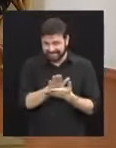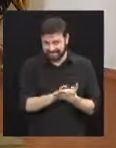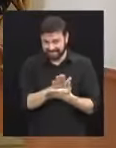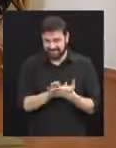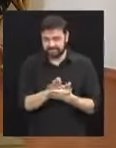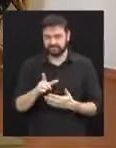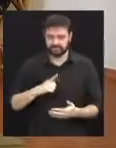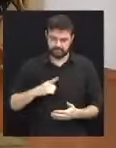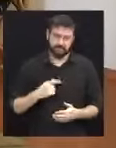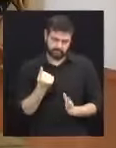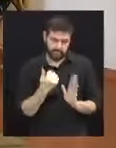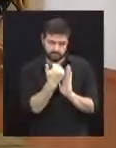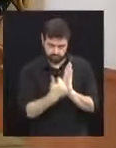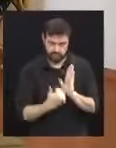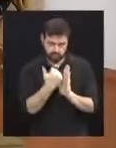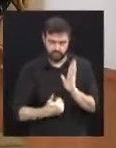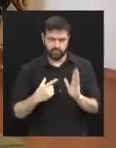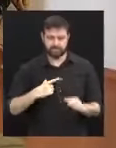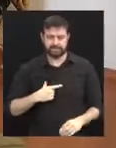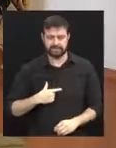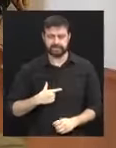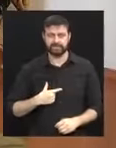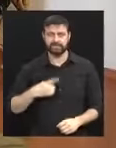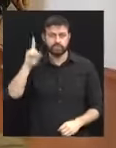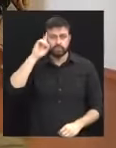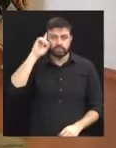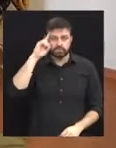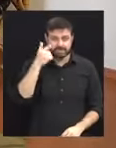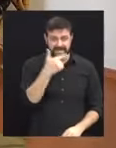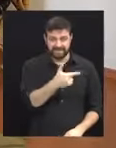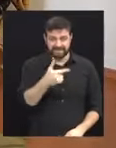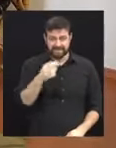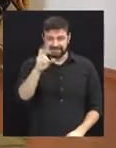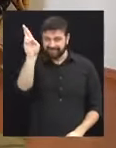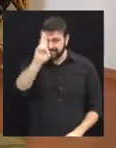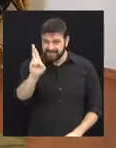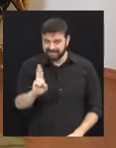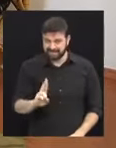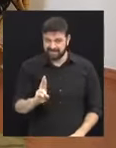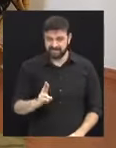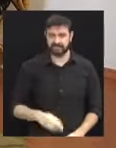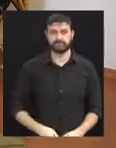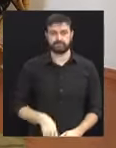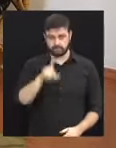valor diferenciado, a diária dele era R$220, é um hospital de